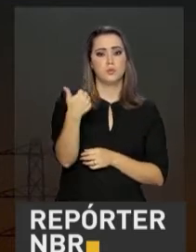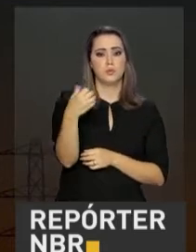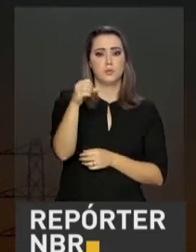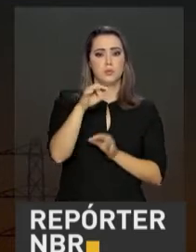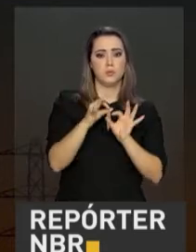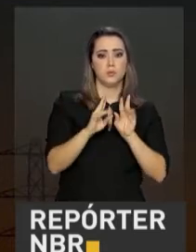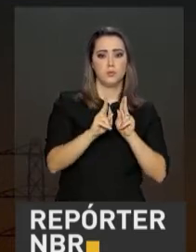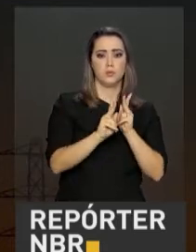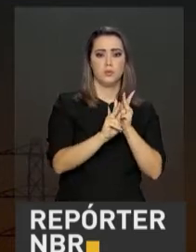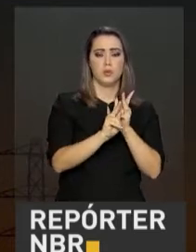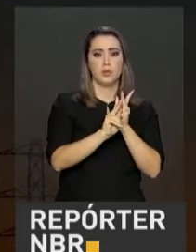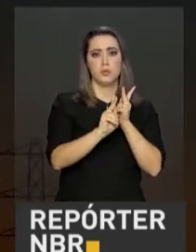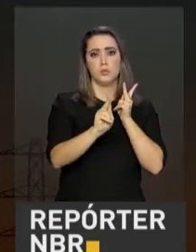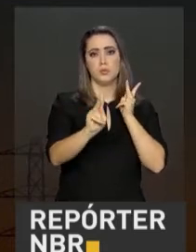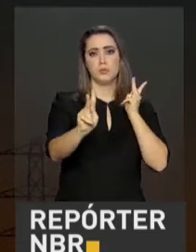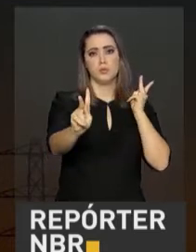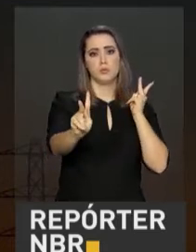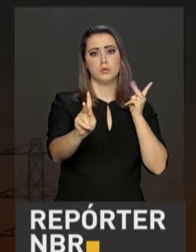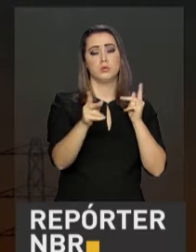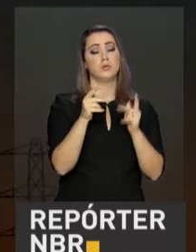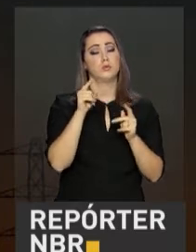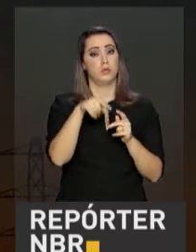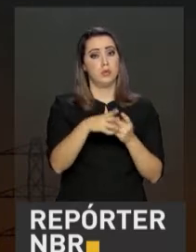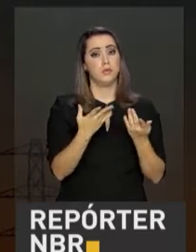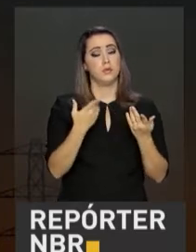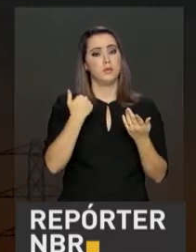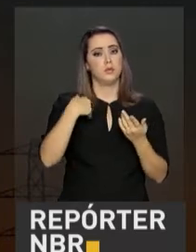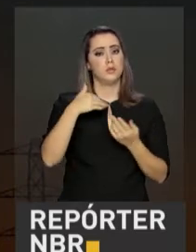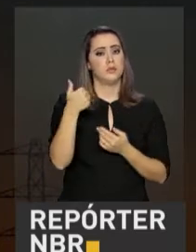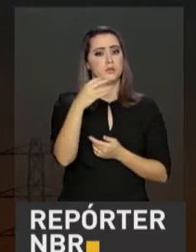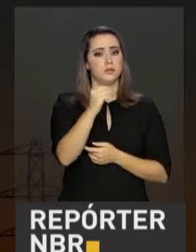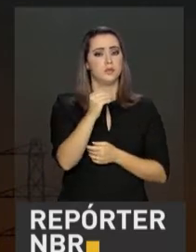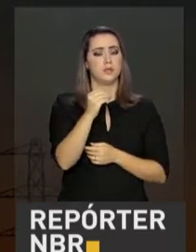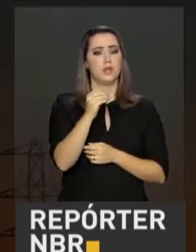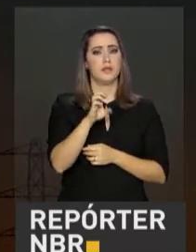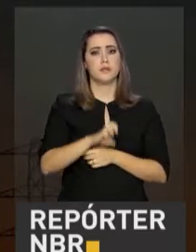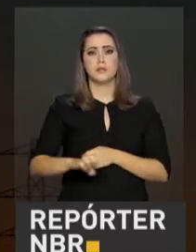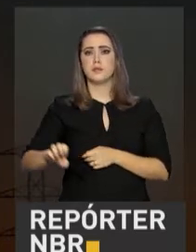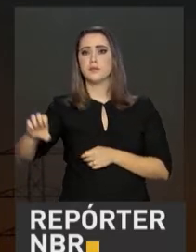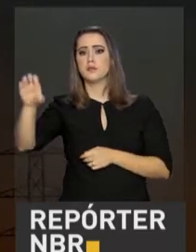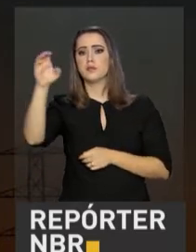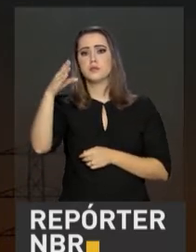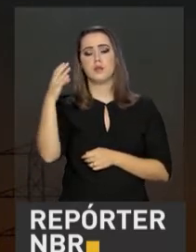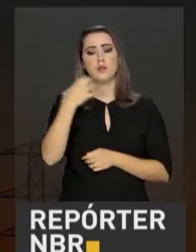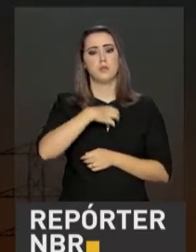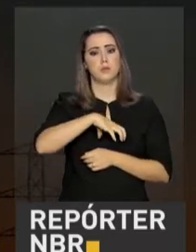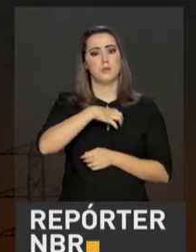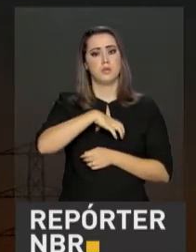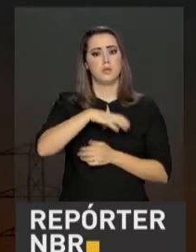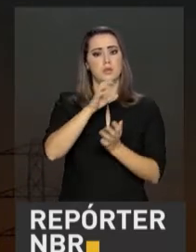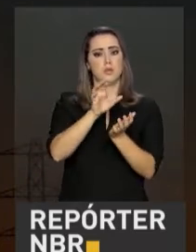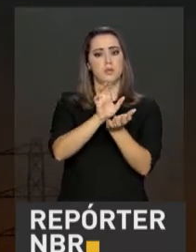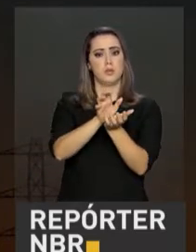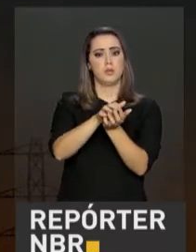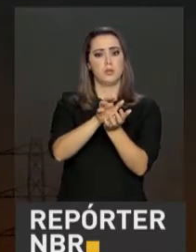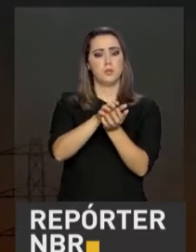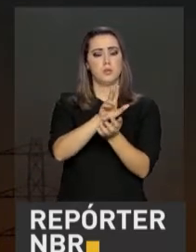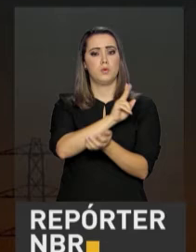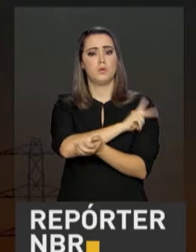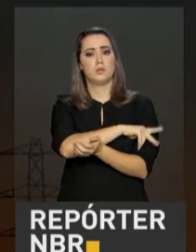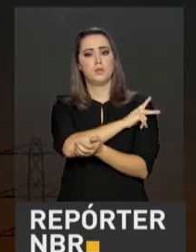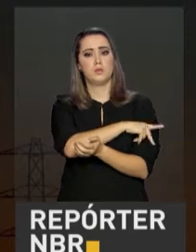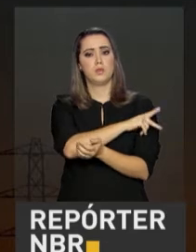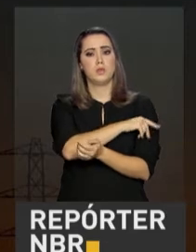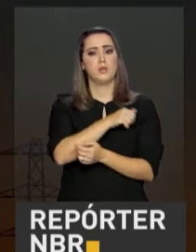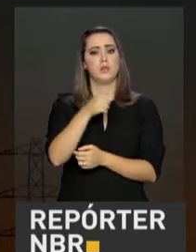4.919 quilômetros de linhas de transmissão, que vão passar por 10 estados: Bahia, Pernambuco, Paraíba, Rio Grande do